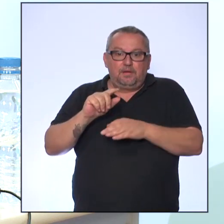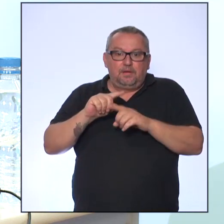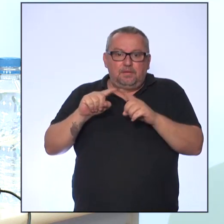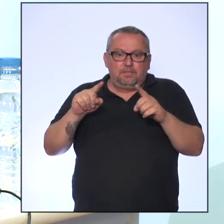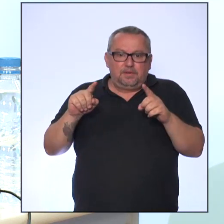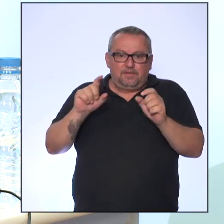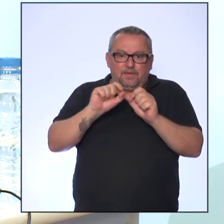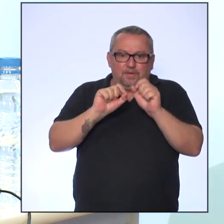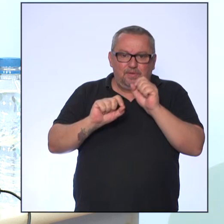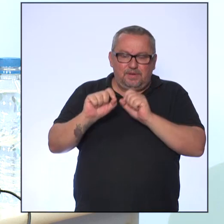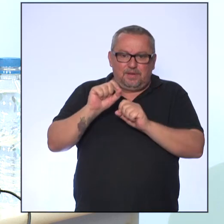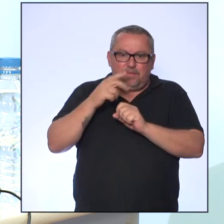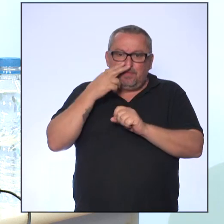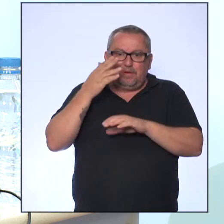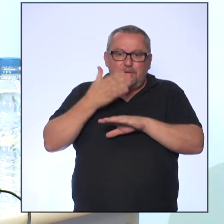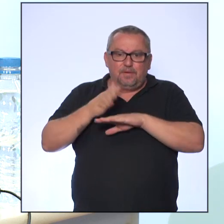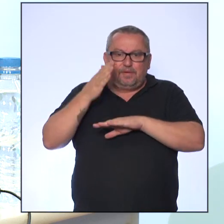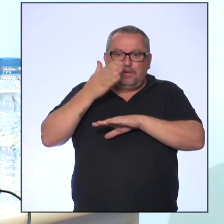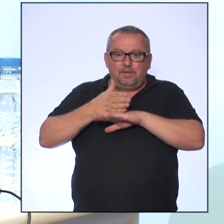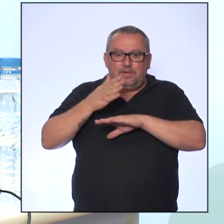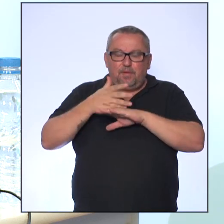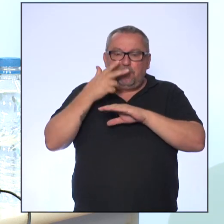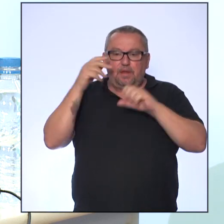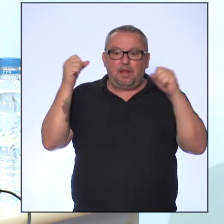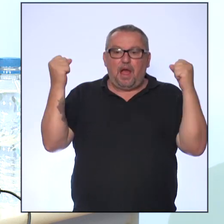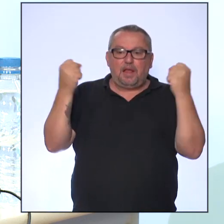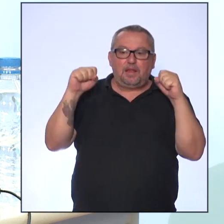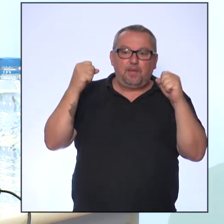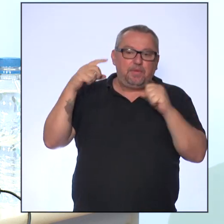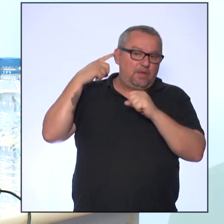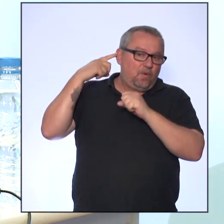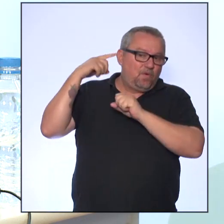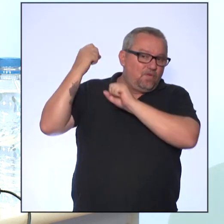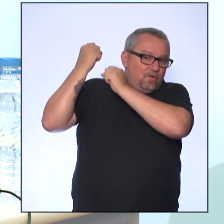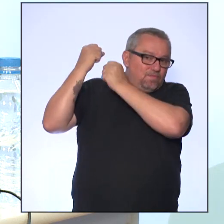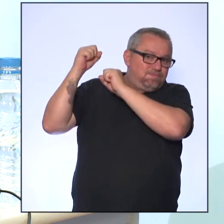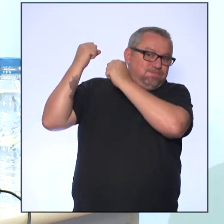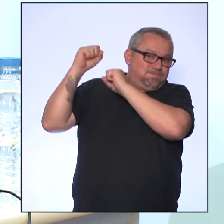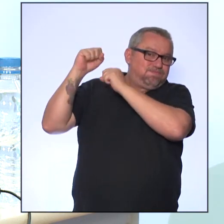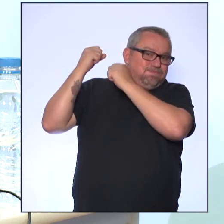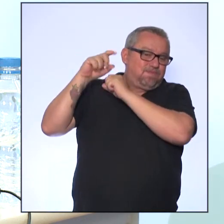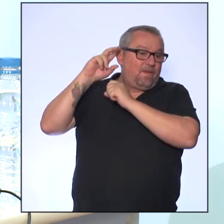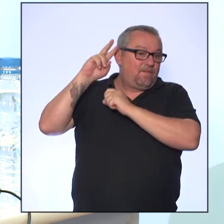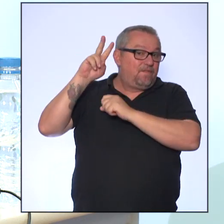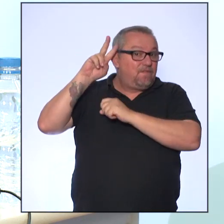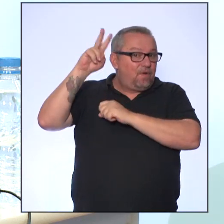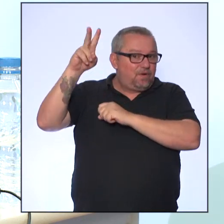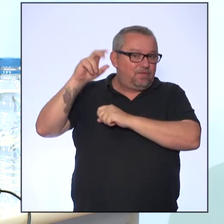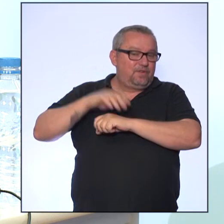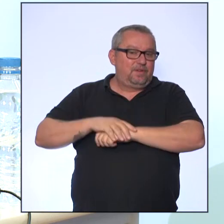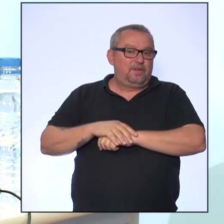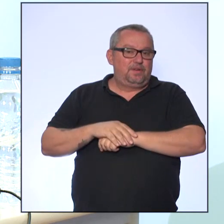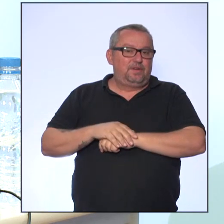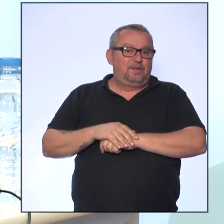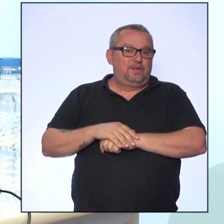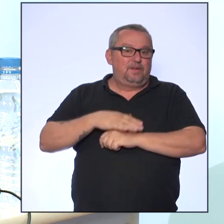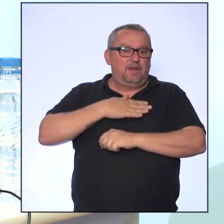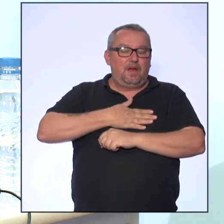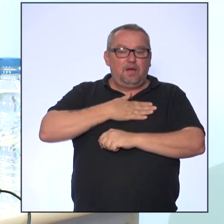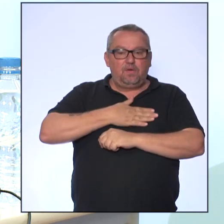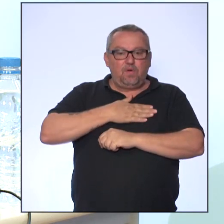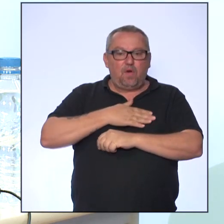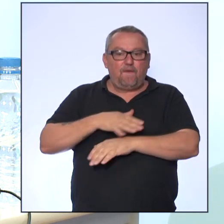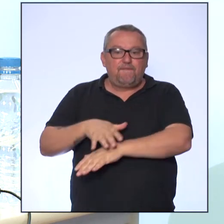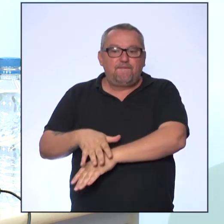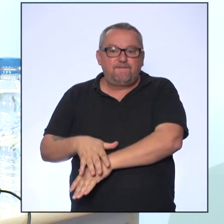ficar, que nem exercício, é academia do ouvido, faz o ouvido ficar forte. Gosto de funk, é o